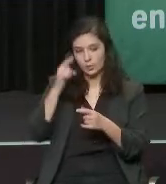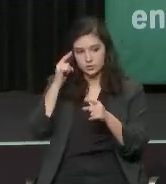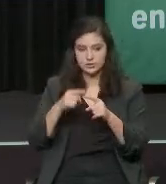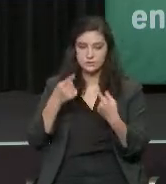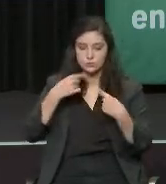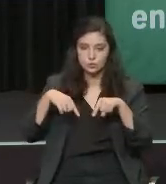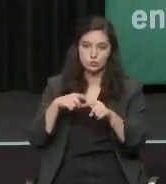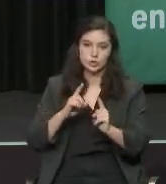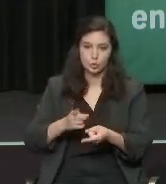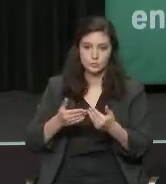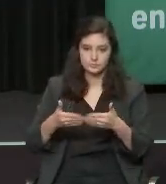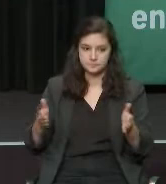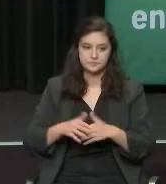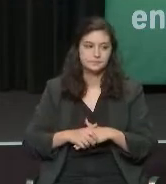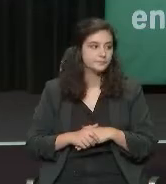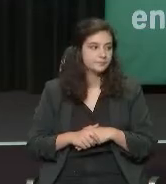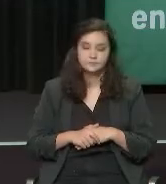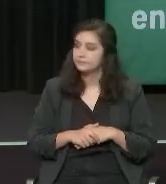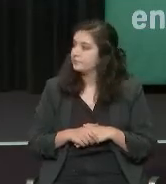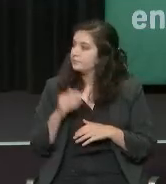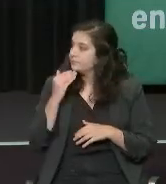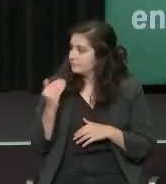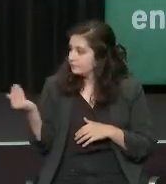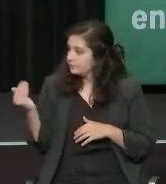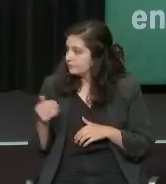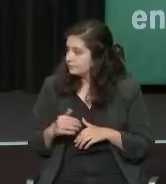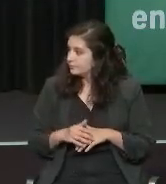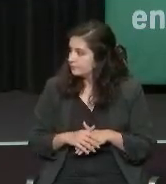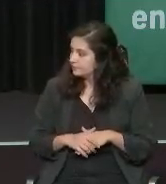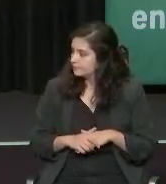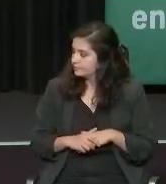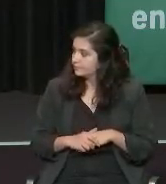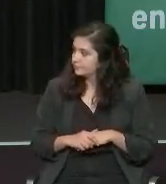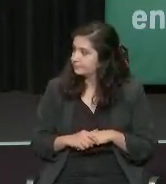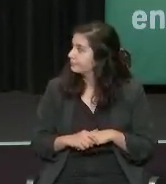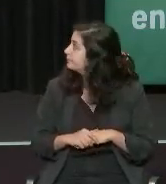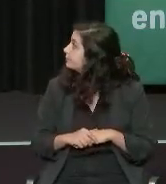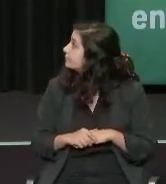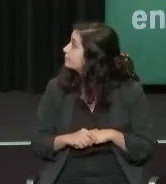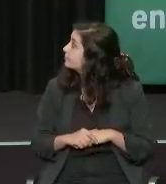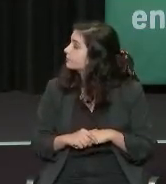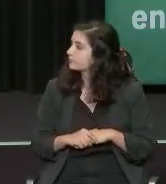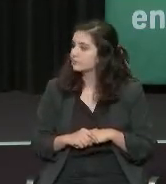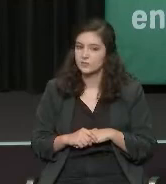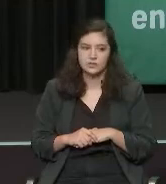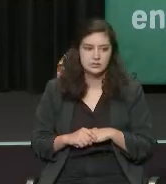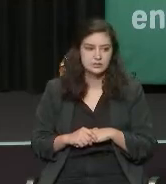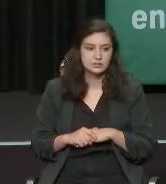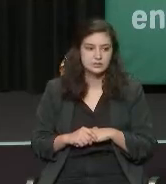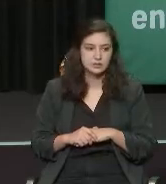Espacial Europeia. Portanto, convido-o para que ele abra esta sessão. Muito obrigada, Ricardo.